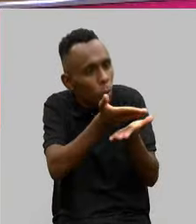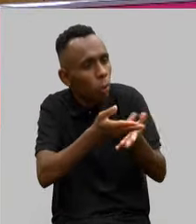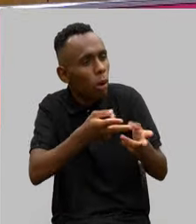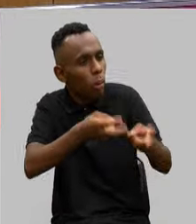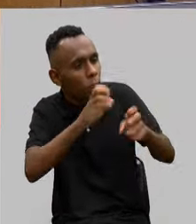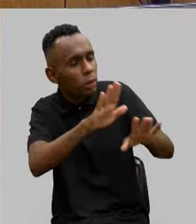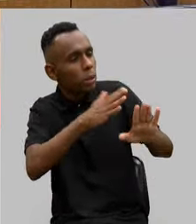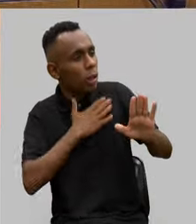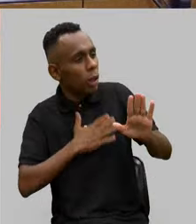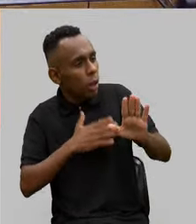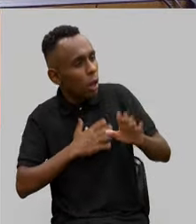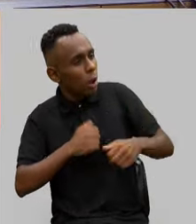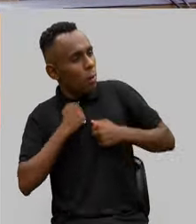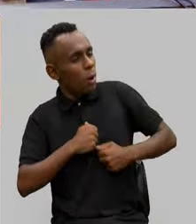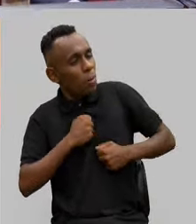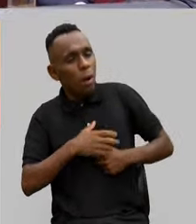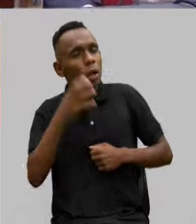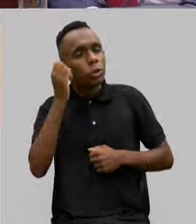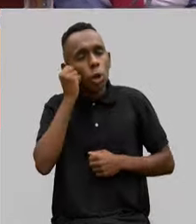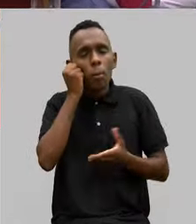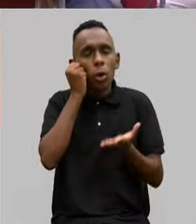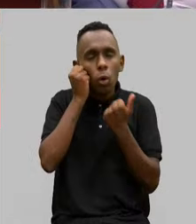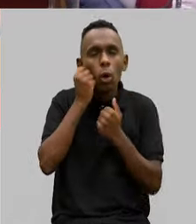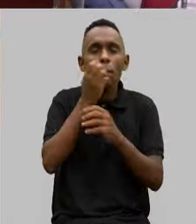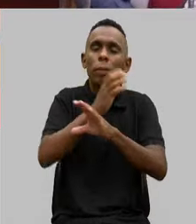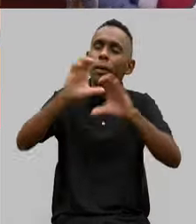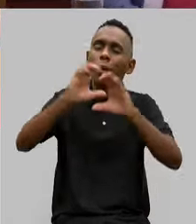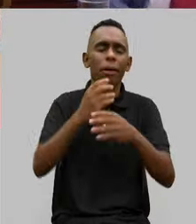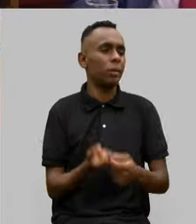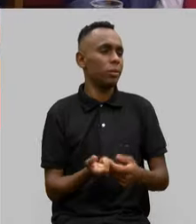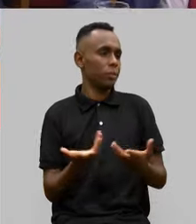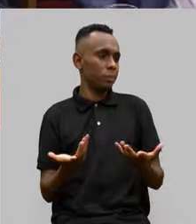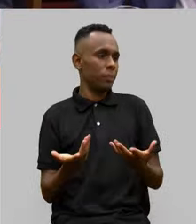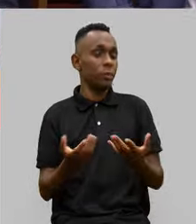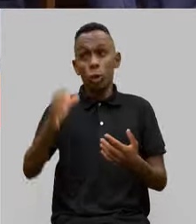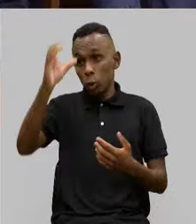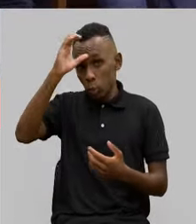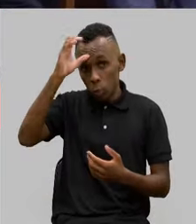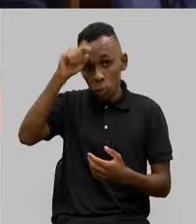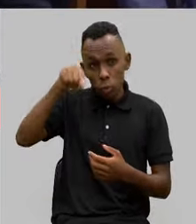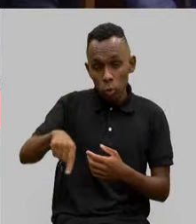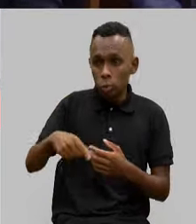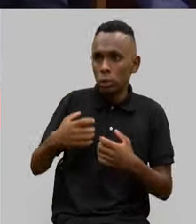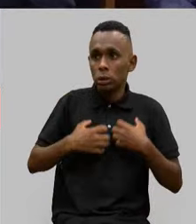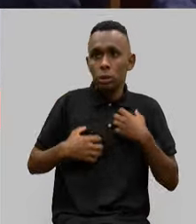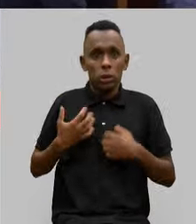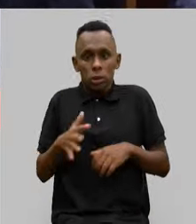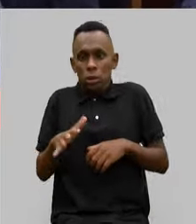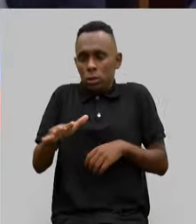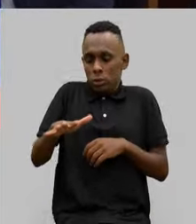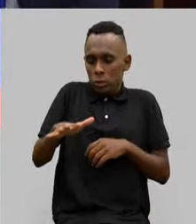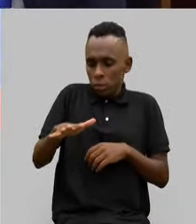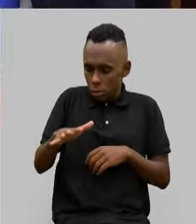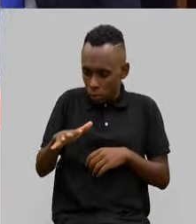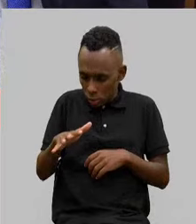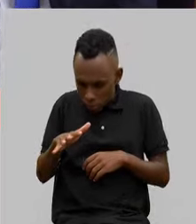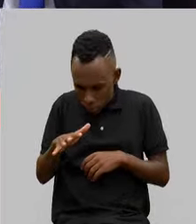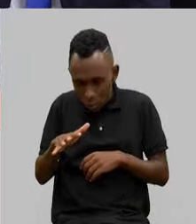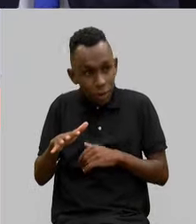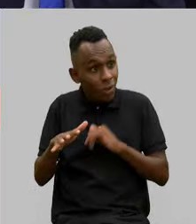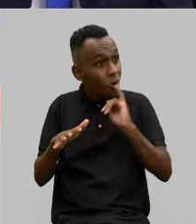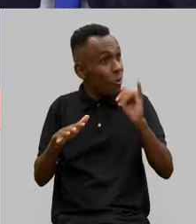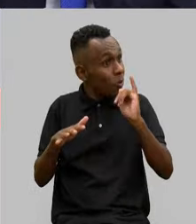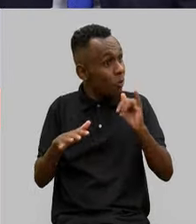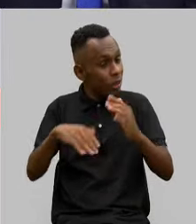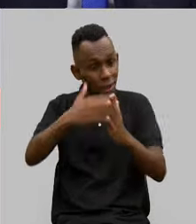calma toma banho come dorme até canta e da risada o tio com parkson vê o tremor cessar voltar a contar causas e até